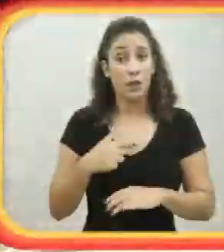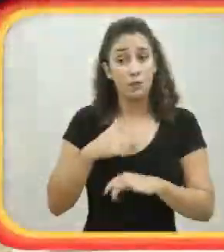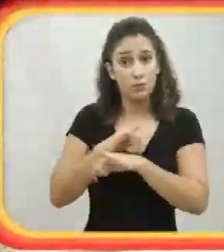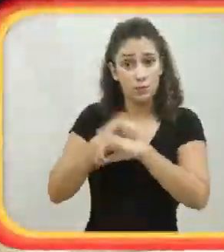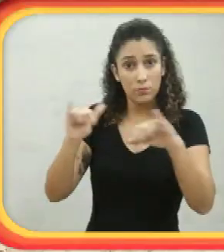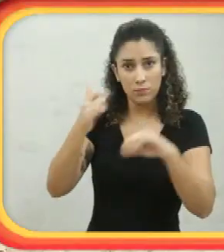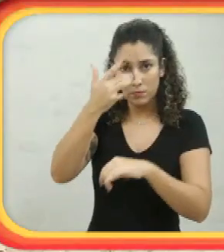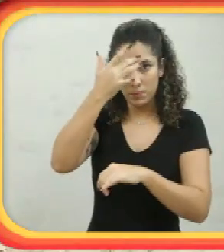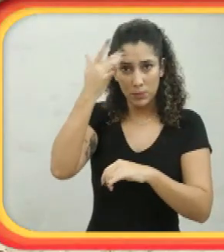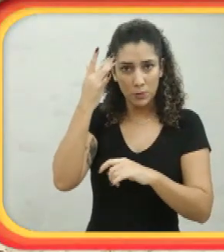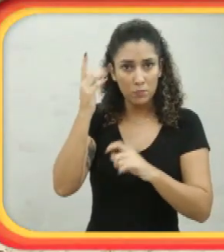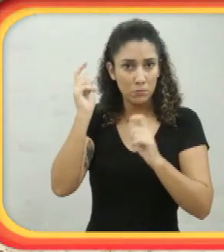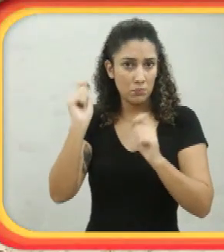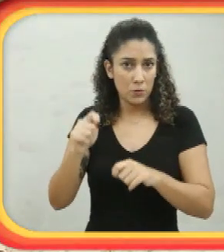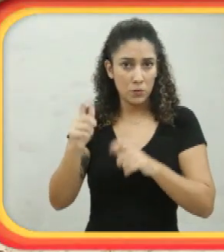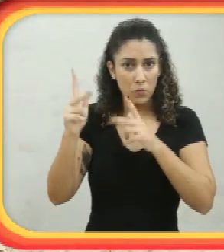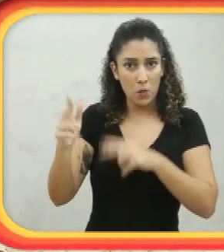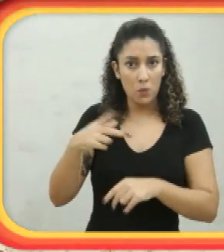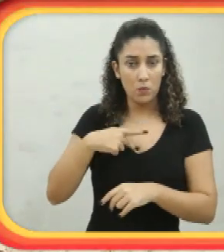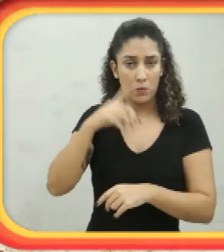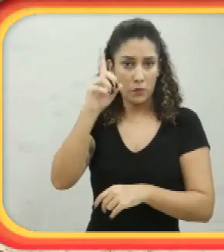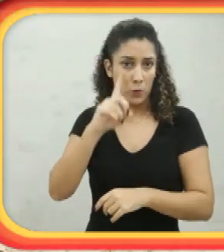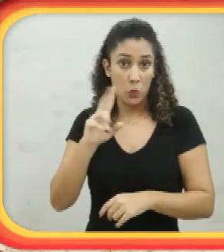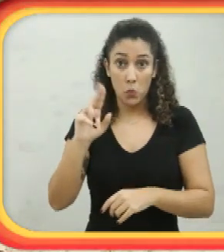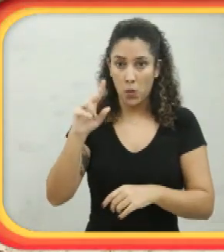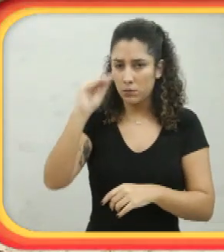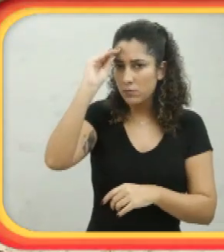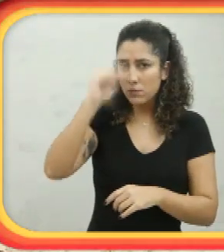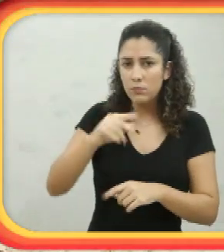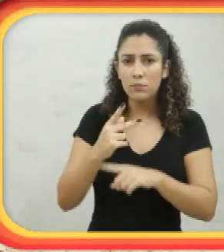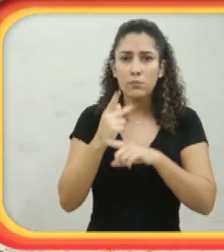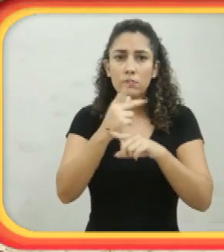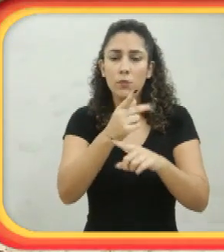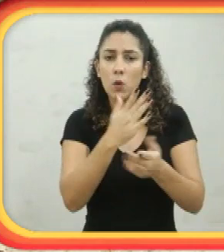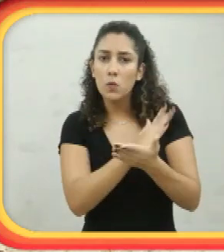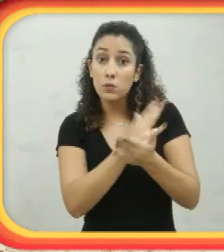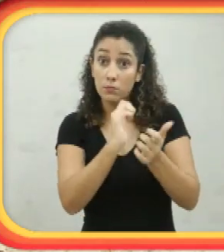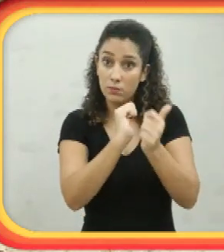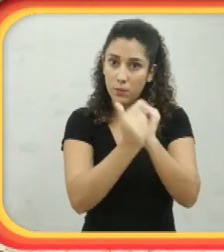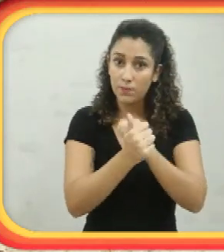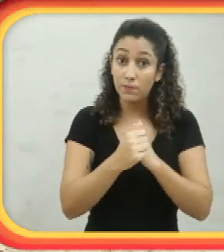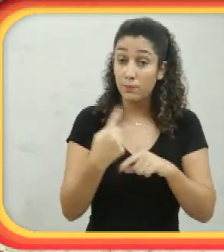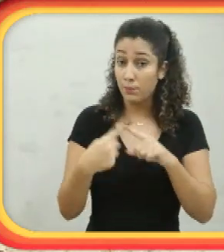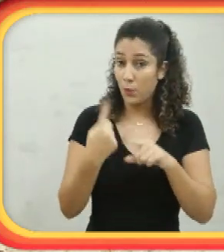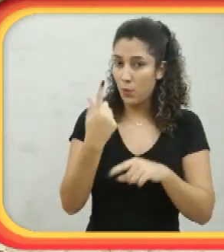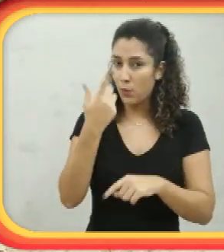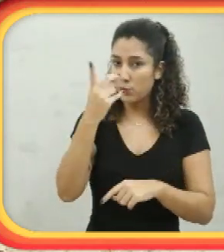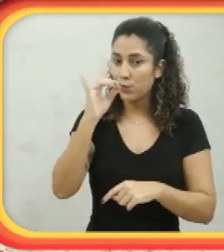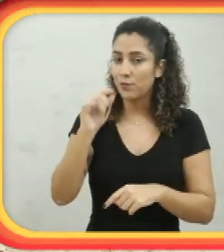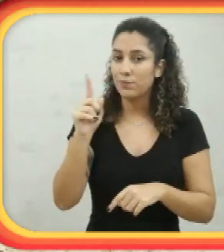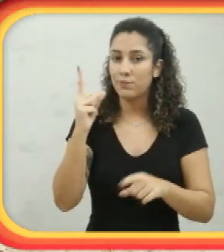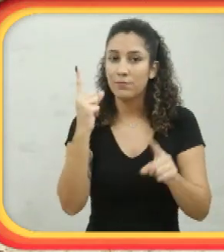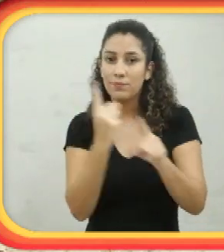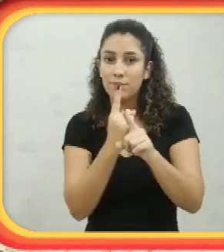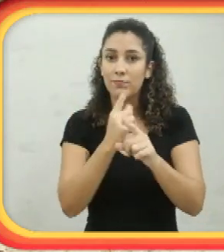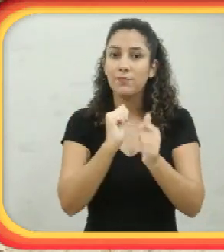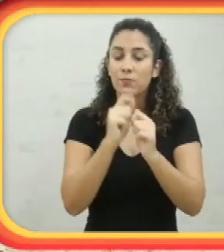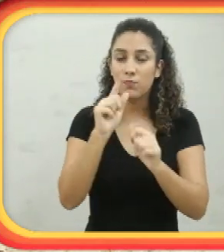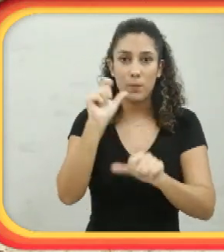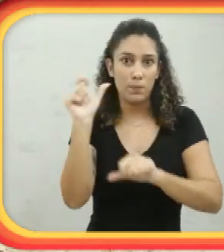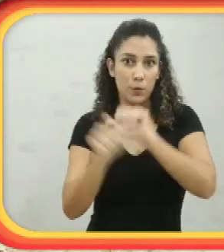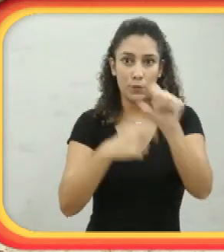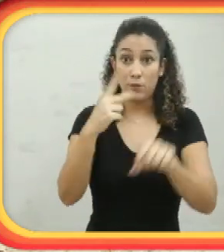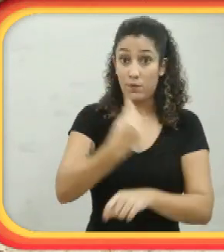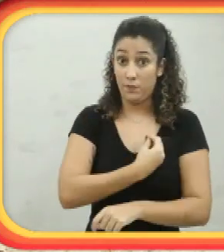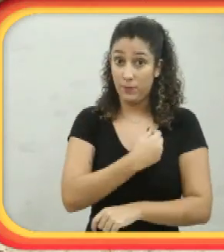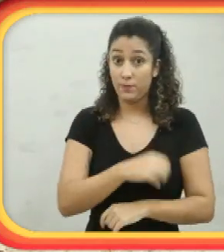Eu diria para as pessoas que possuem alguma deficiência que nunca desistam de procurar algum esporte. Porque uma hora vocês vão encontrar algum